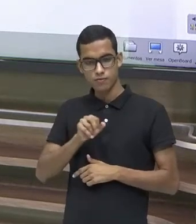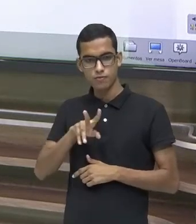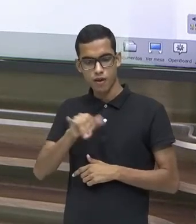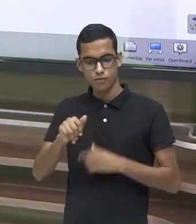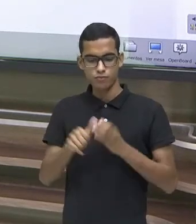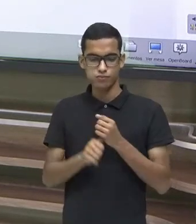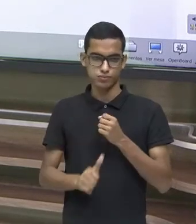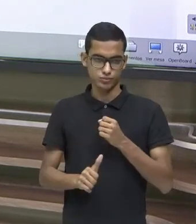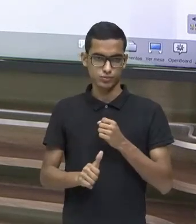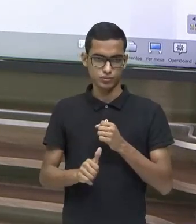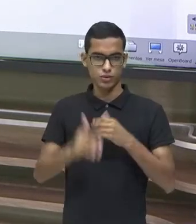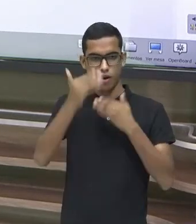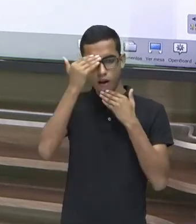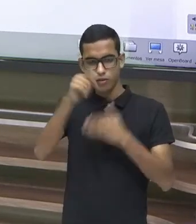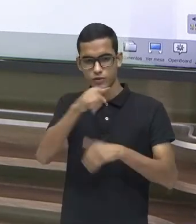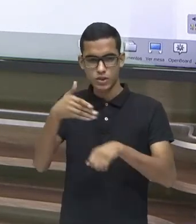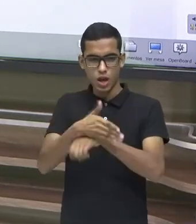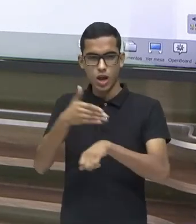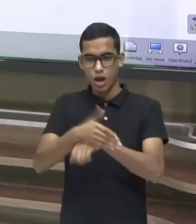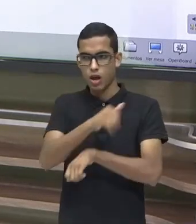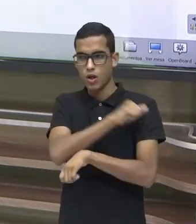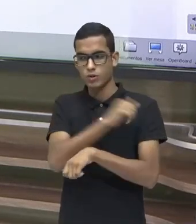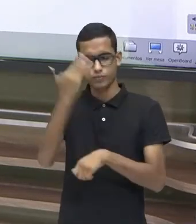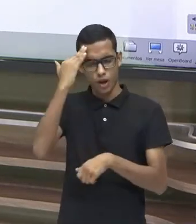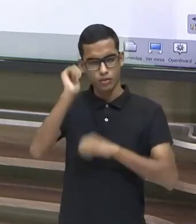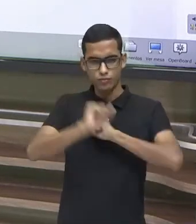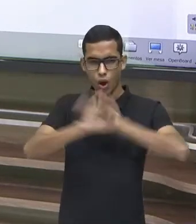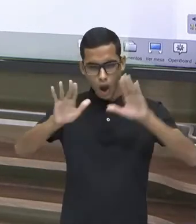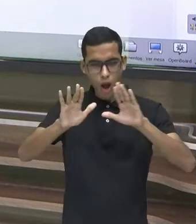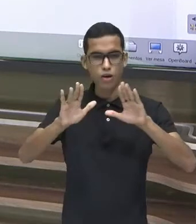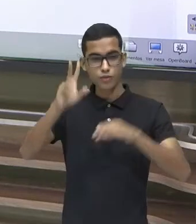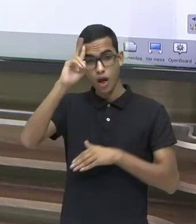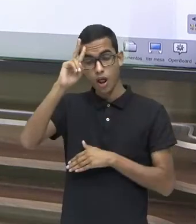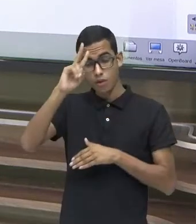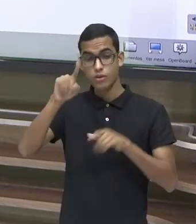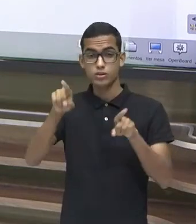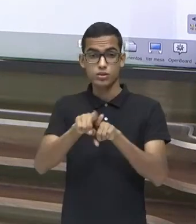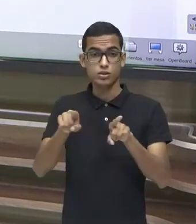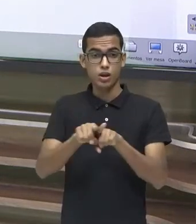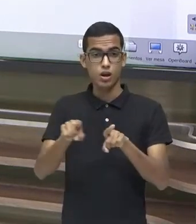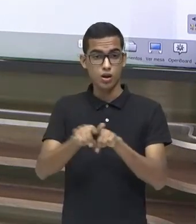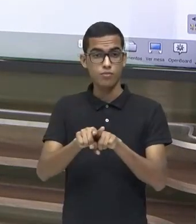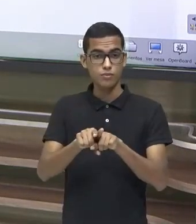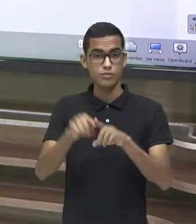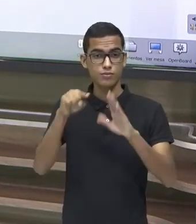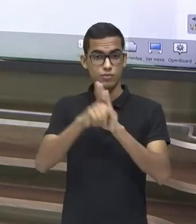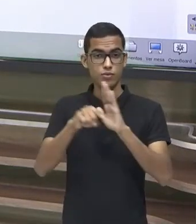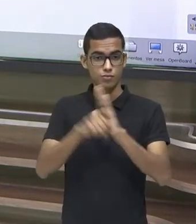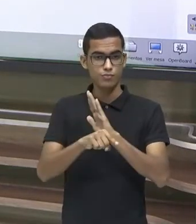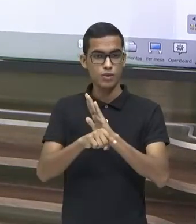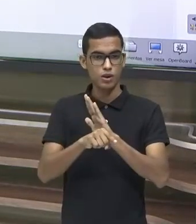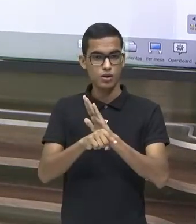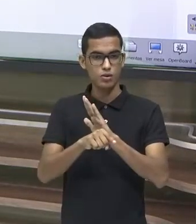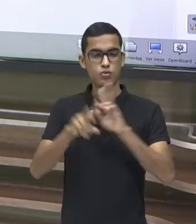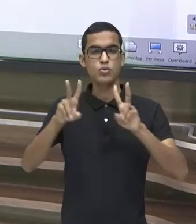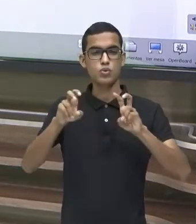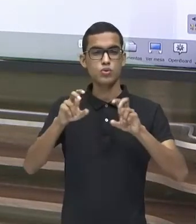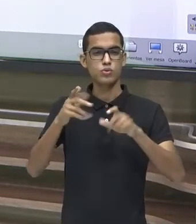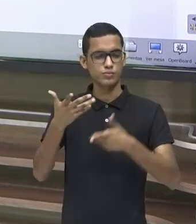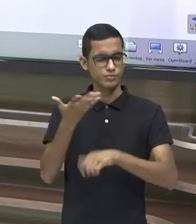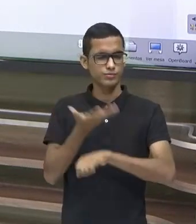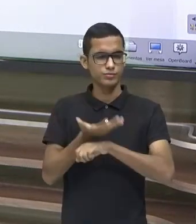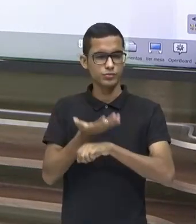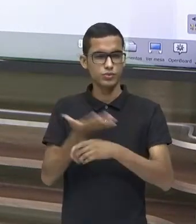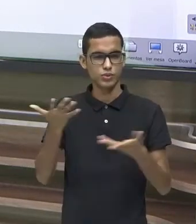né? Agradecemos aí vocês, espero que tenham compreendido e relembrado também as questões que fazem parte aí do nosso assunto de ciências,